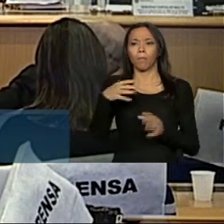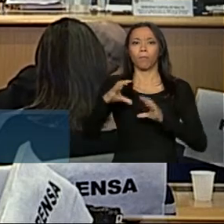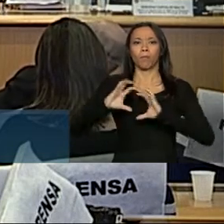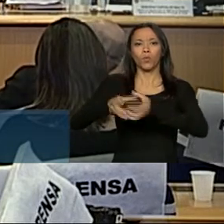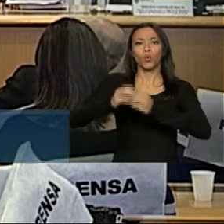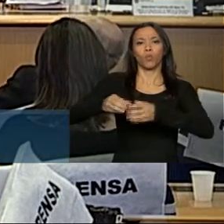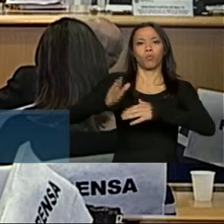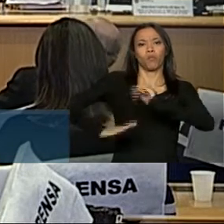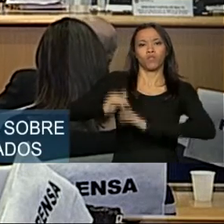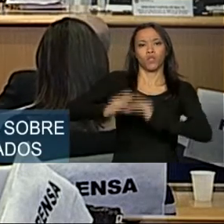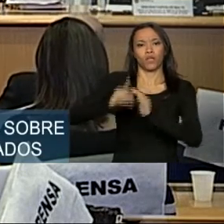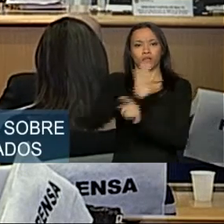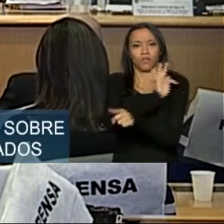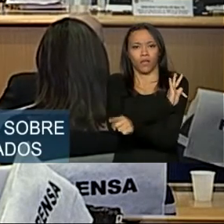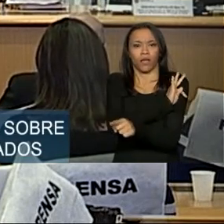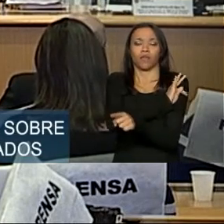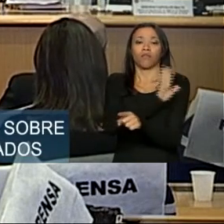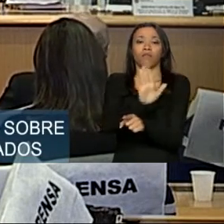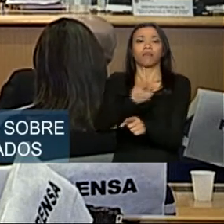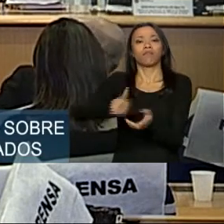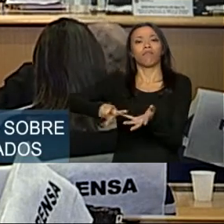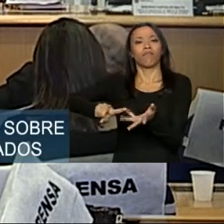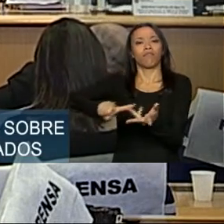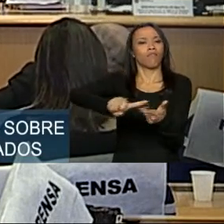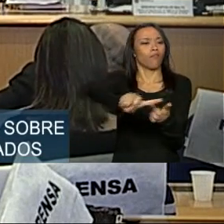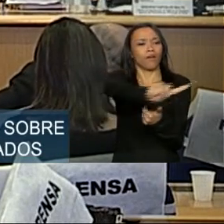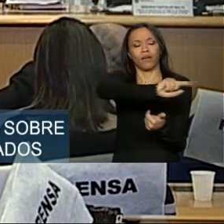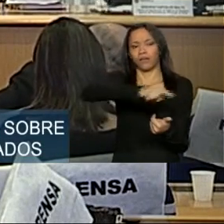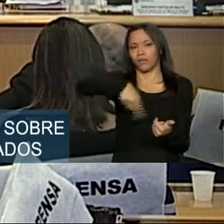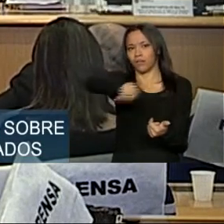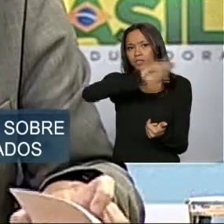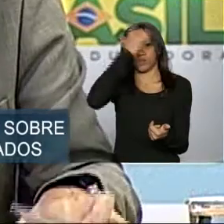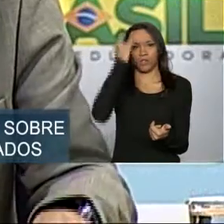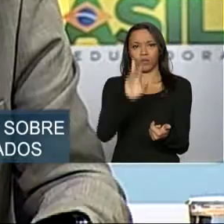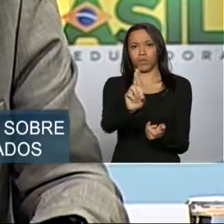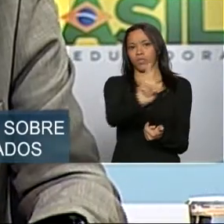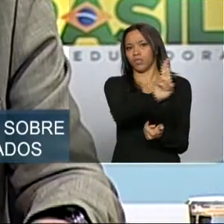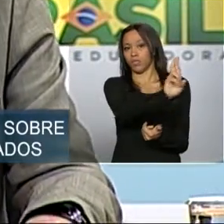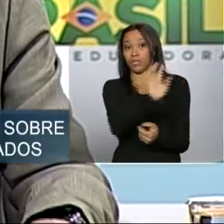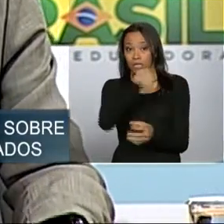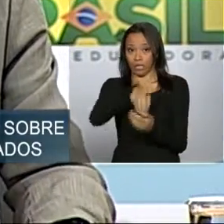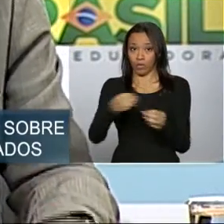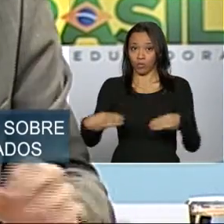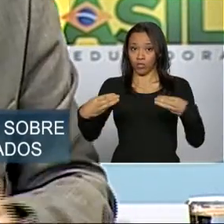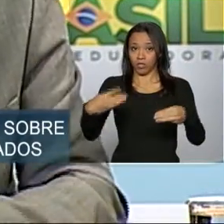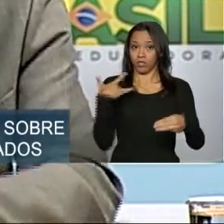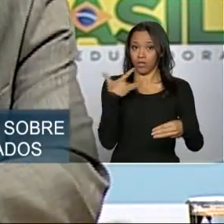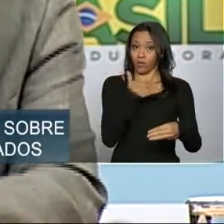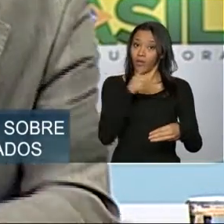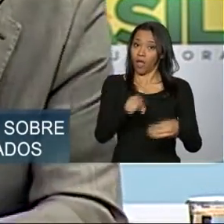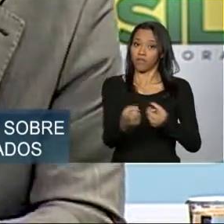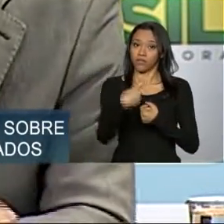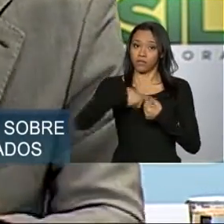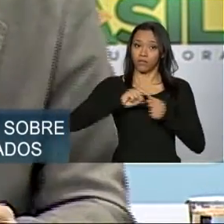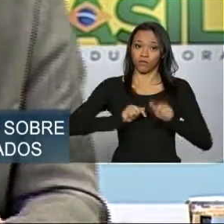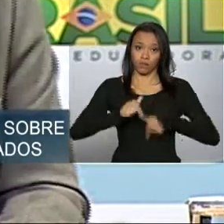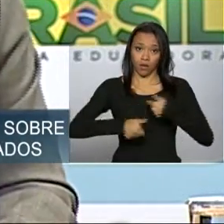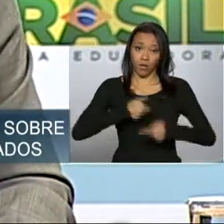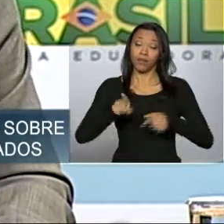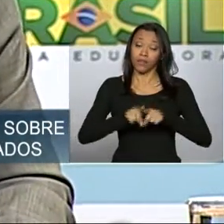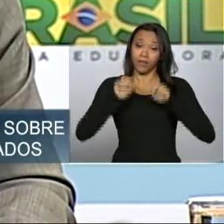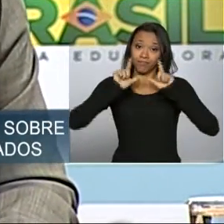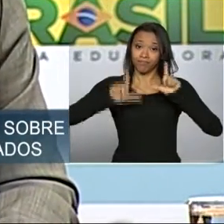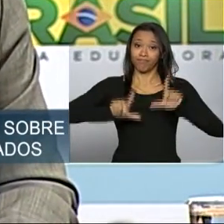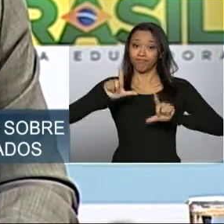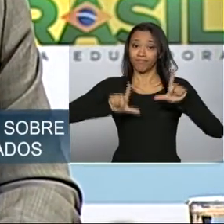técnicos, de diversas instituições aqui do Ministério da Saúde, parceiros, mas também da imprensa, e vou